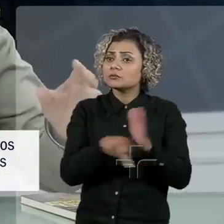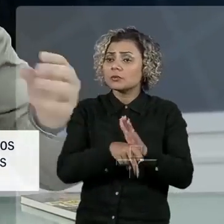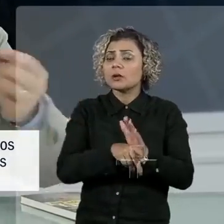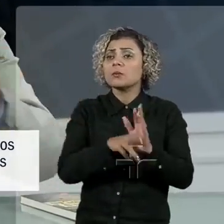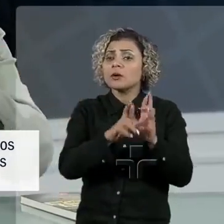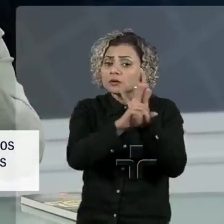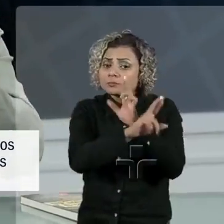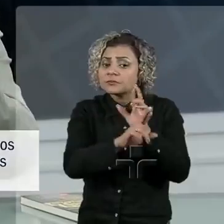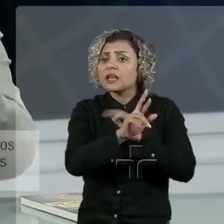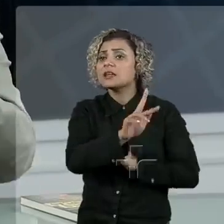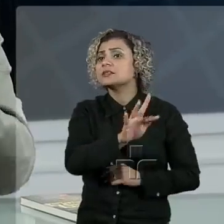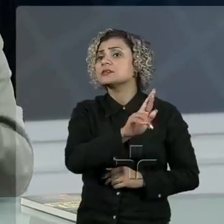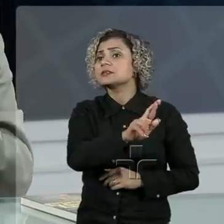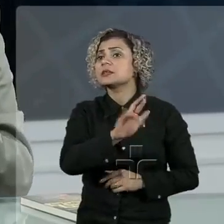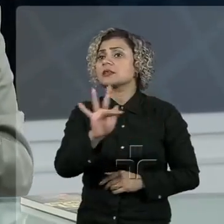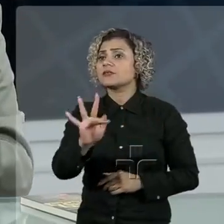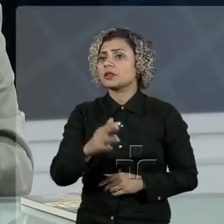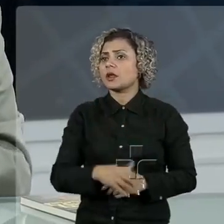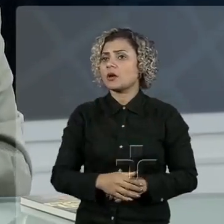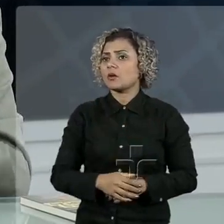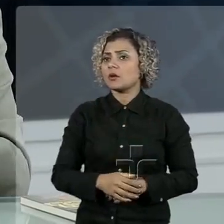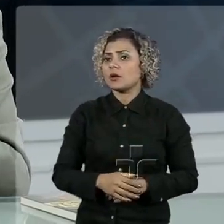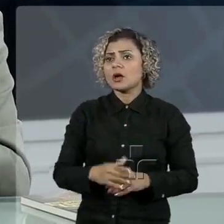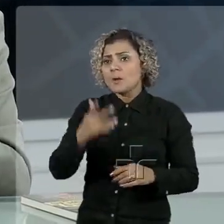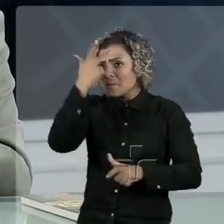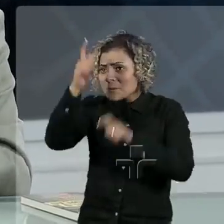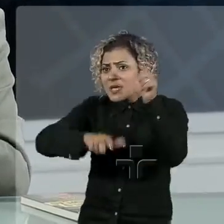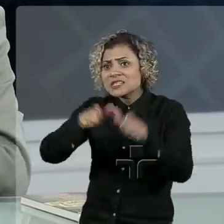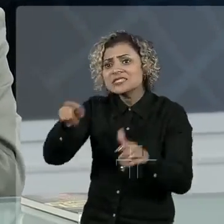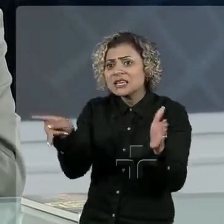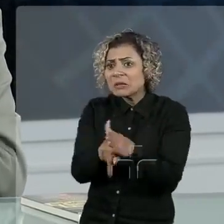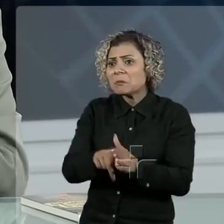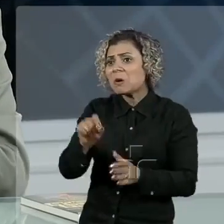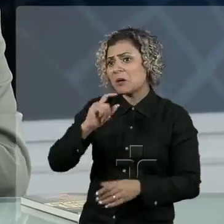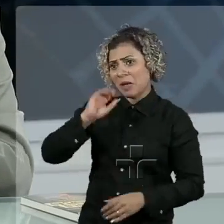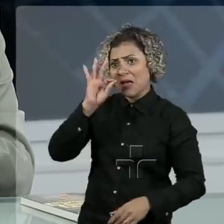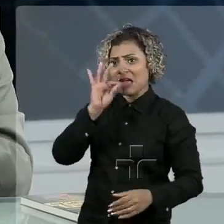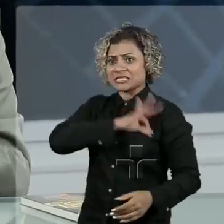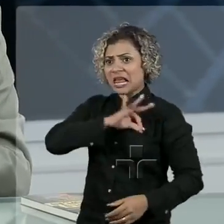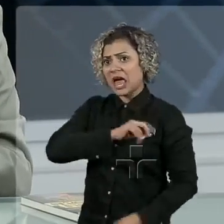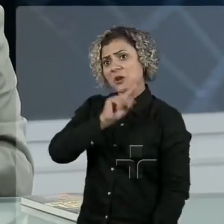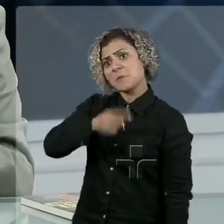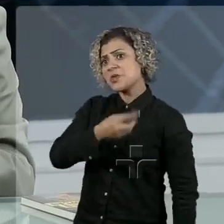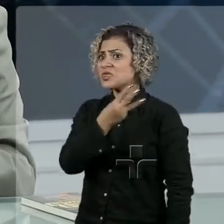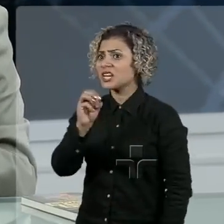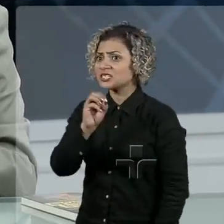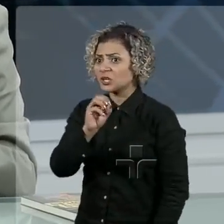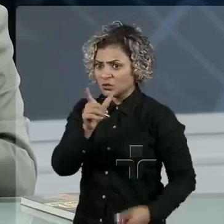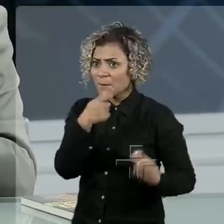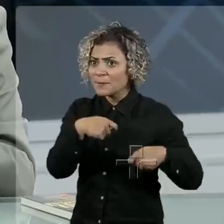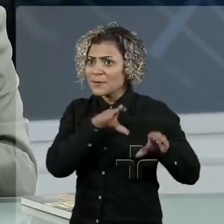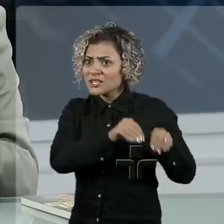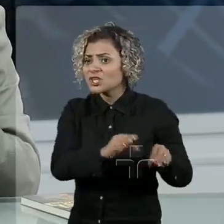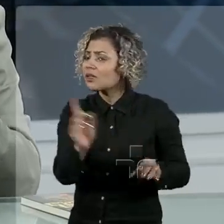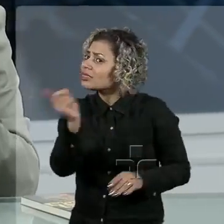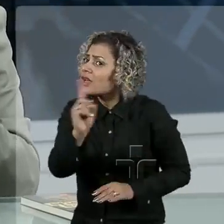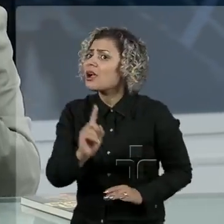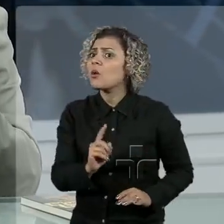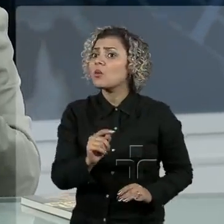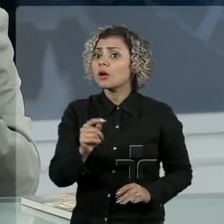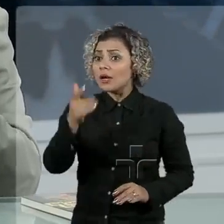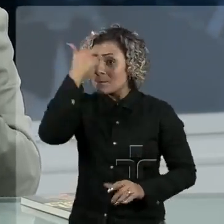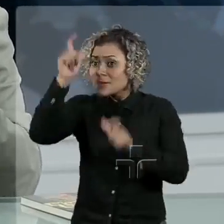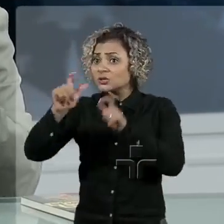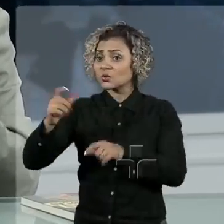de mexer com quem ganha até R$ 1.300, R$ 1.300. Portanto, eu acho que o